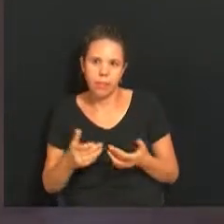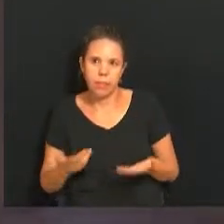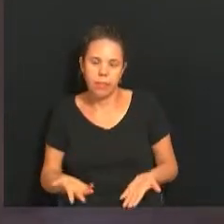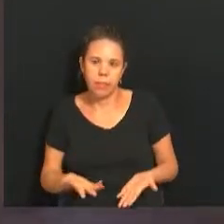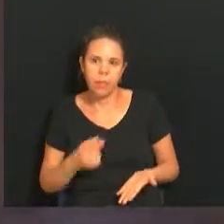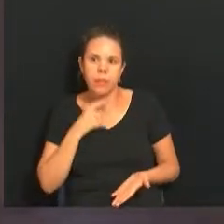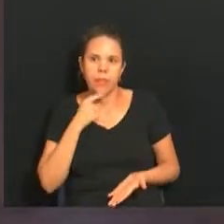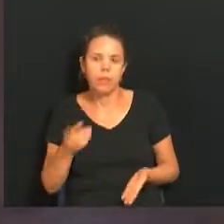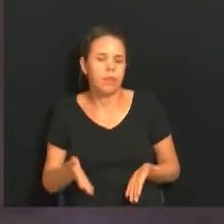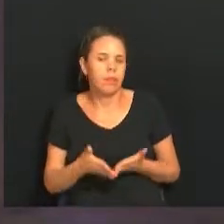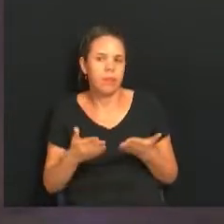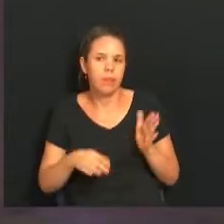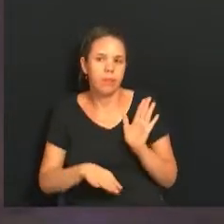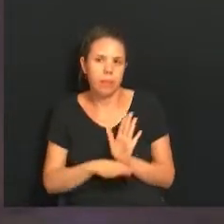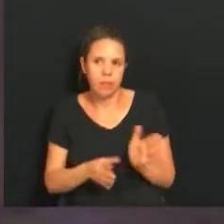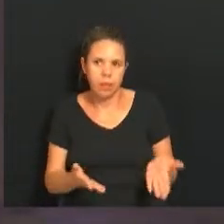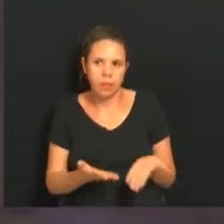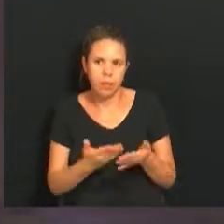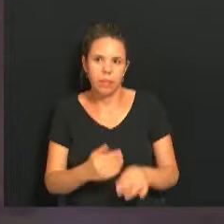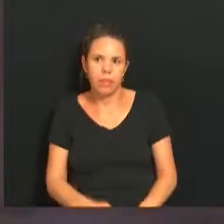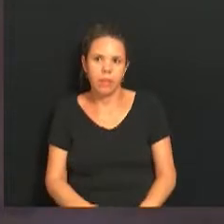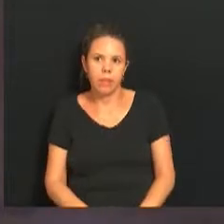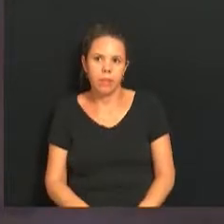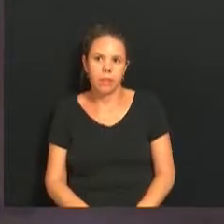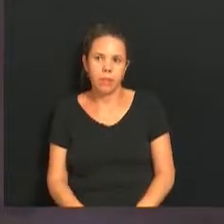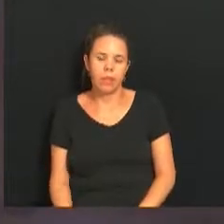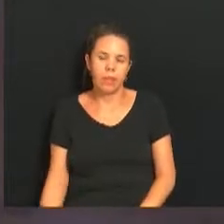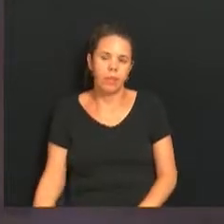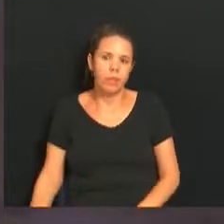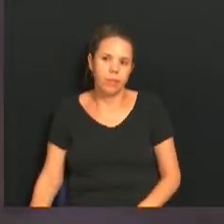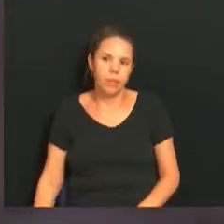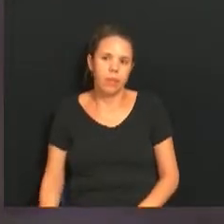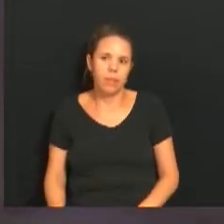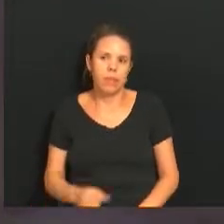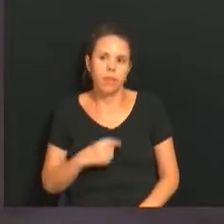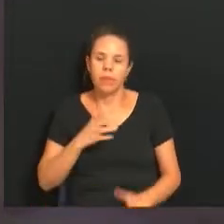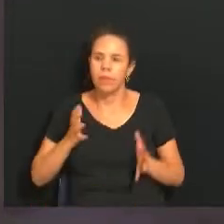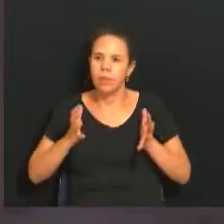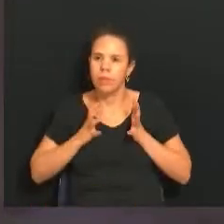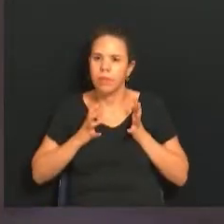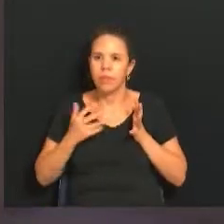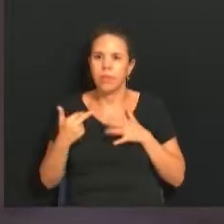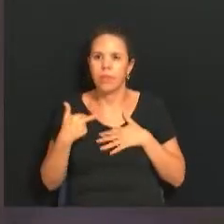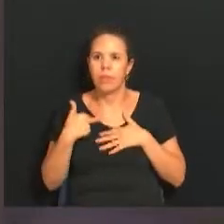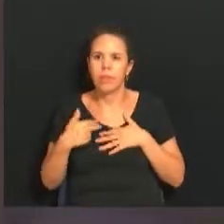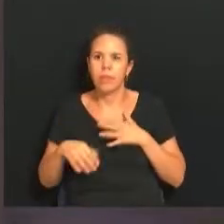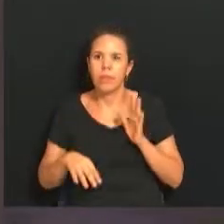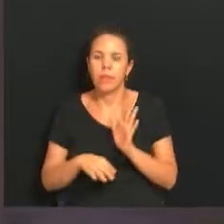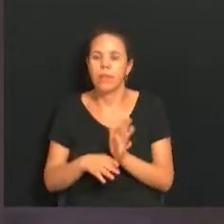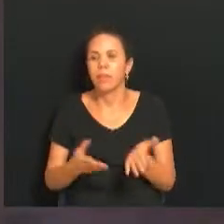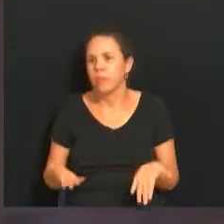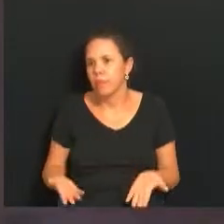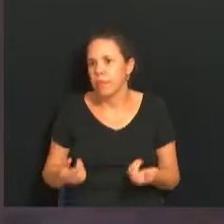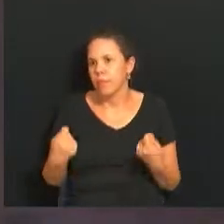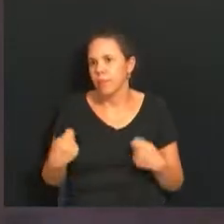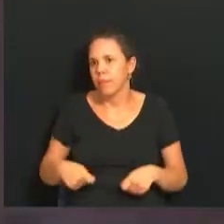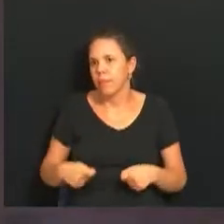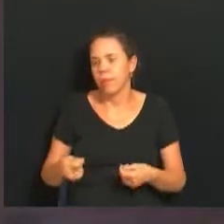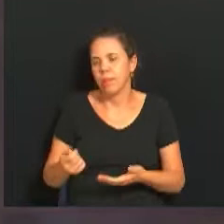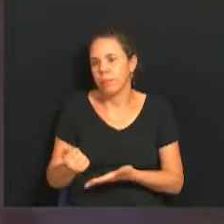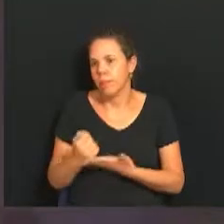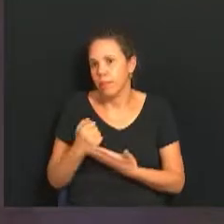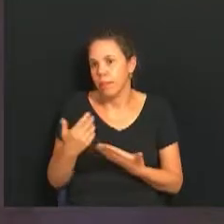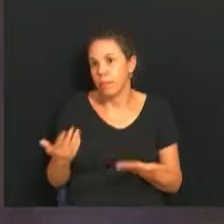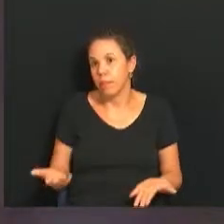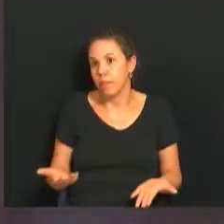tão pobre que não possa ajudar, e que ninguém é tão rico, né, que não precisa de ajuda. Então